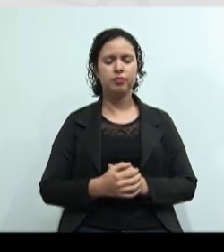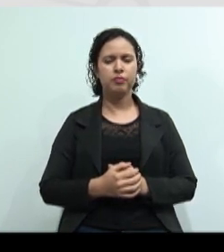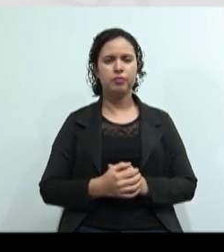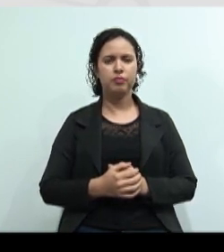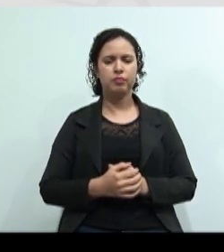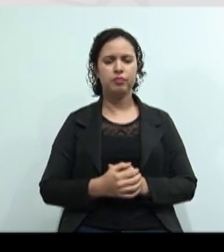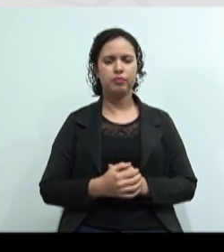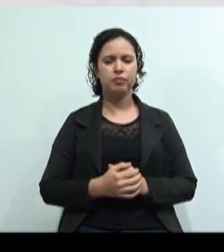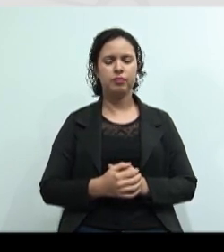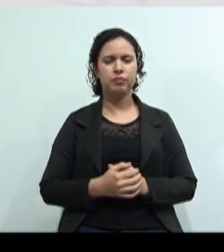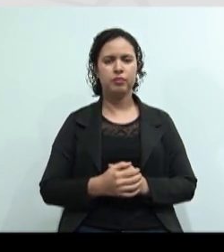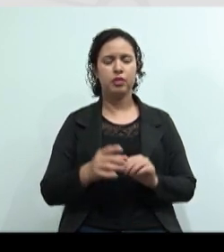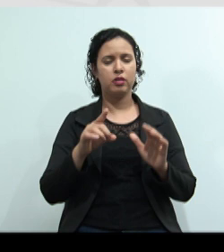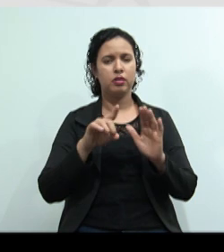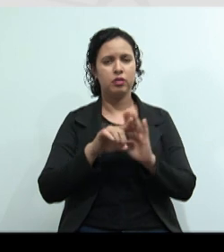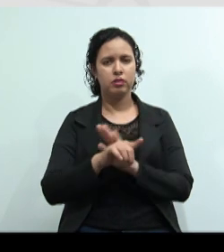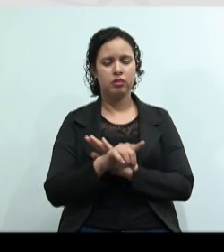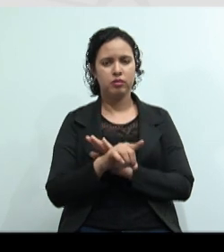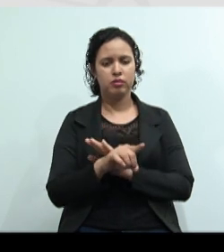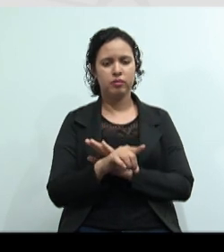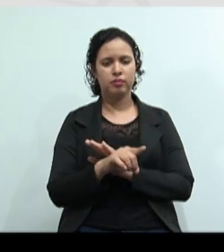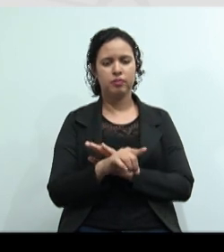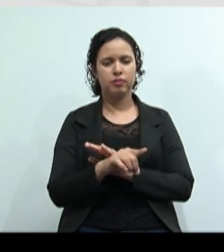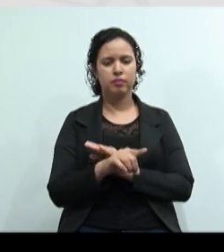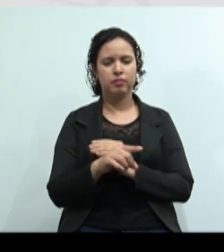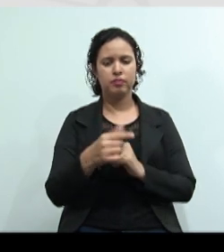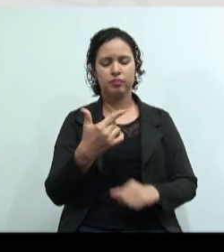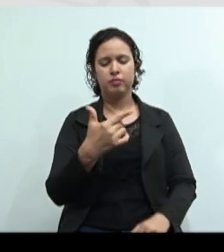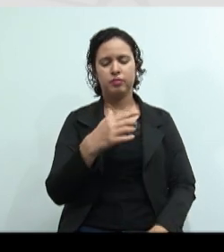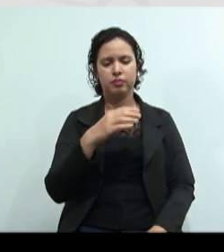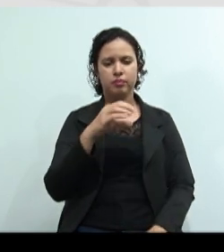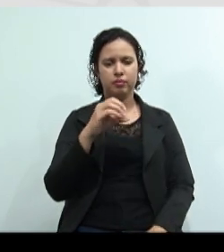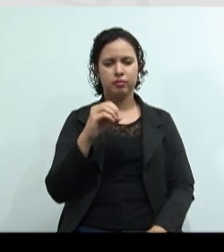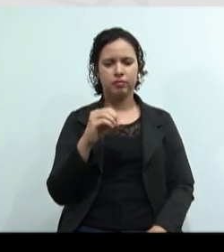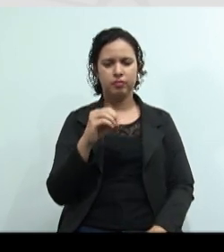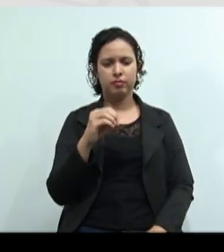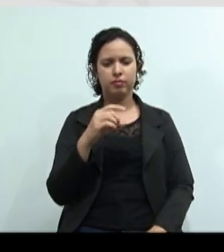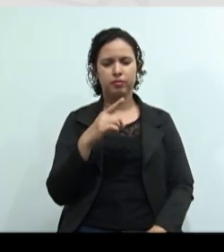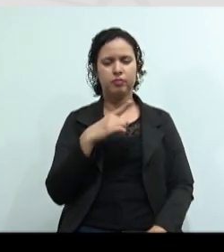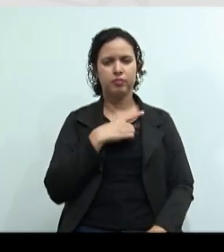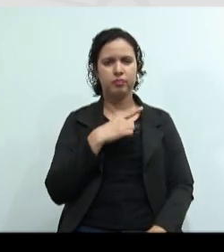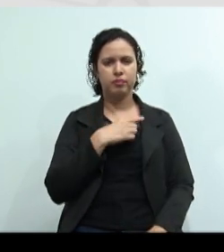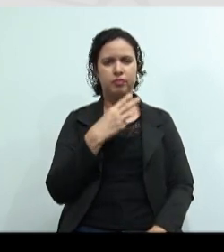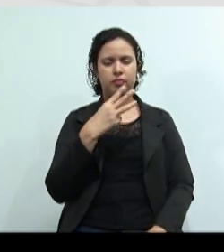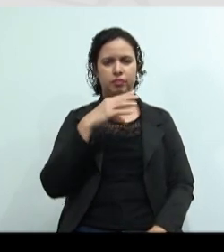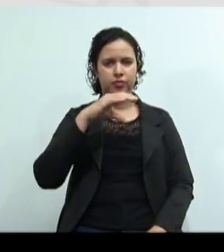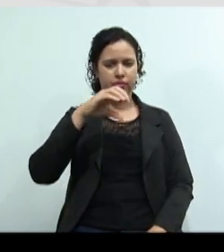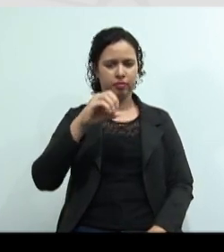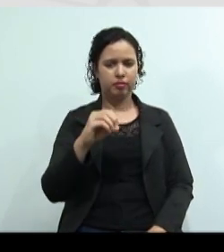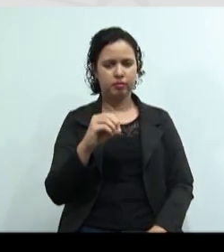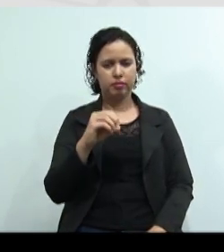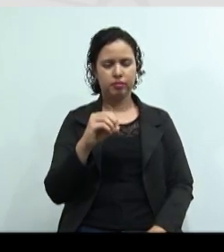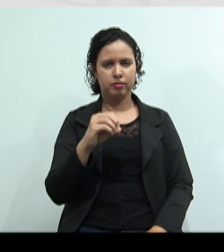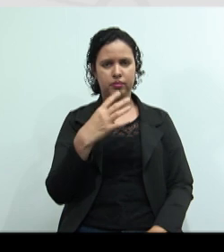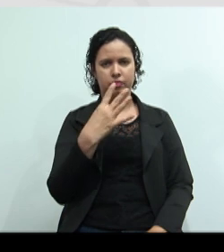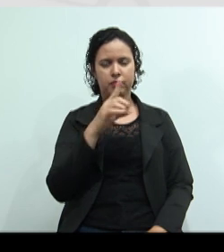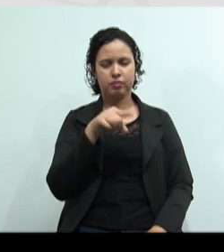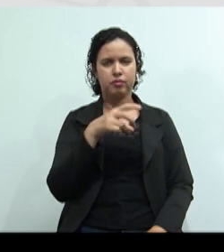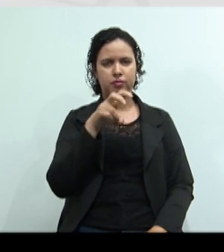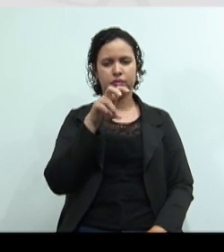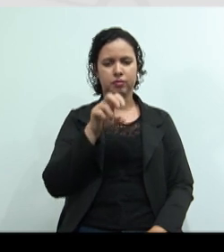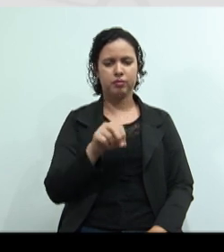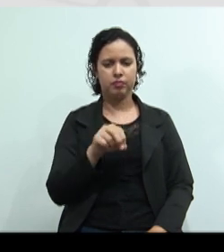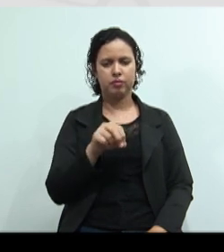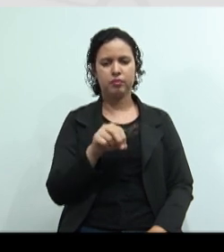R$4,50. Aí eu pergunto para vocês, olha, no dia 20 eu tinha o quê? Eu tinha 30 de R$4,50 e eu